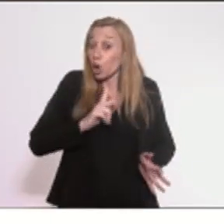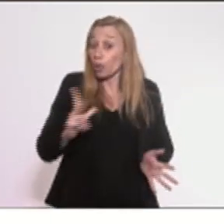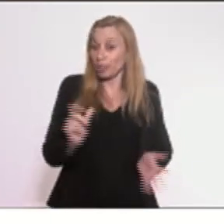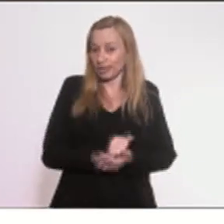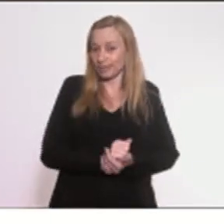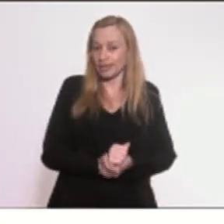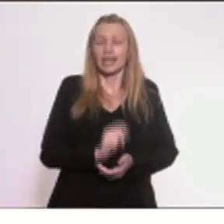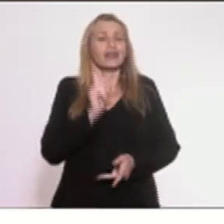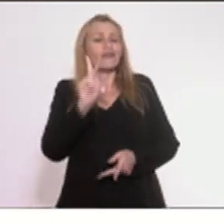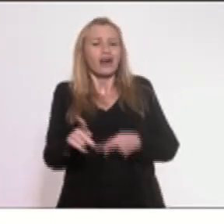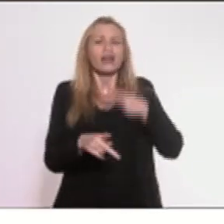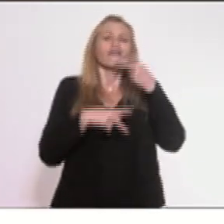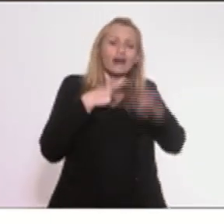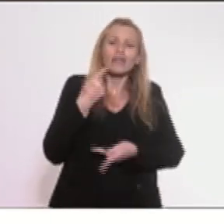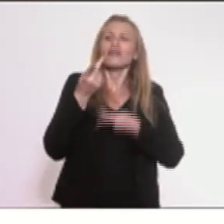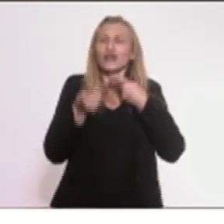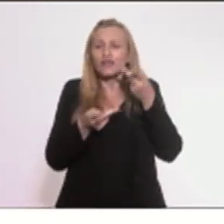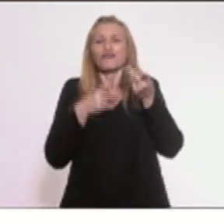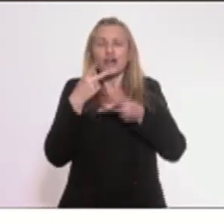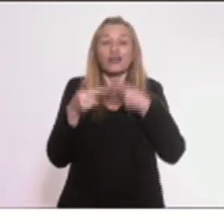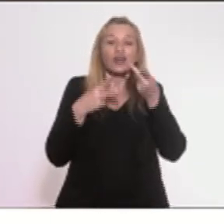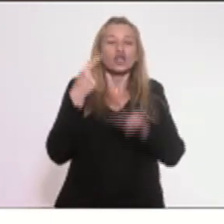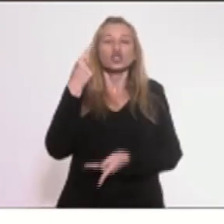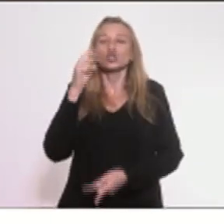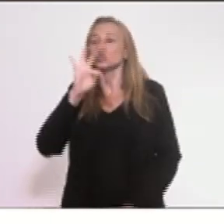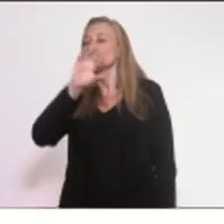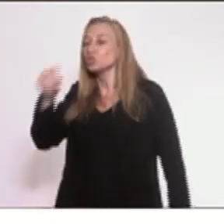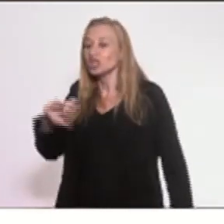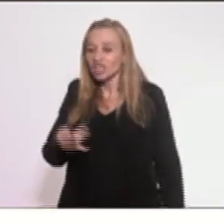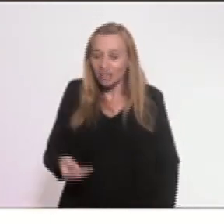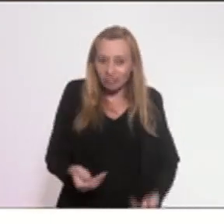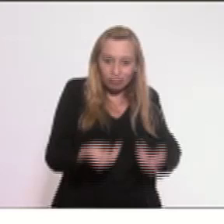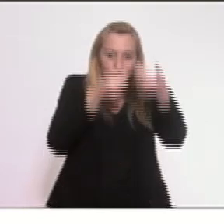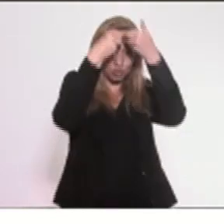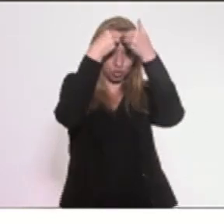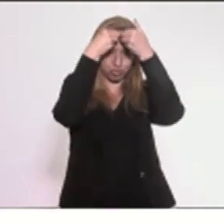Ele fala aquilo que lhe vem à cabeça,